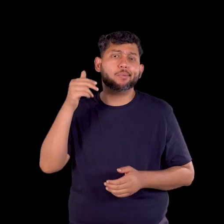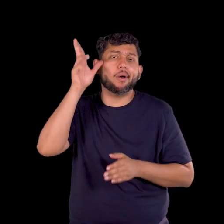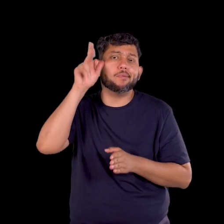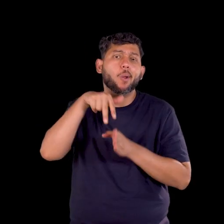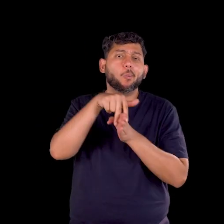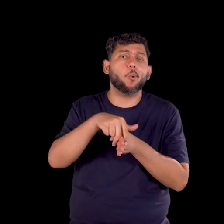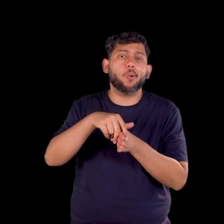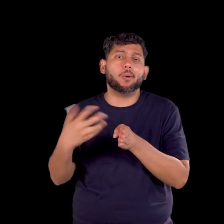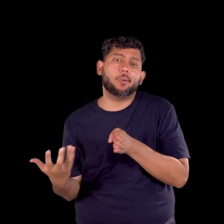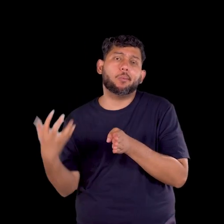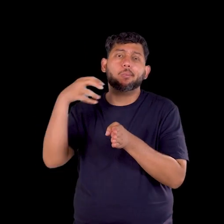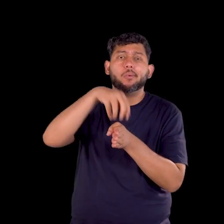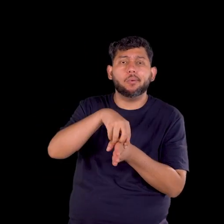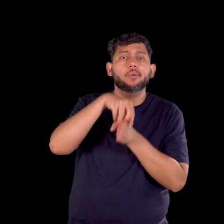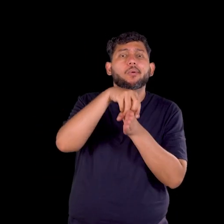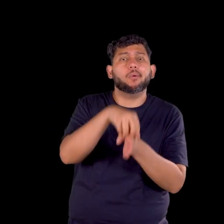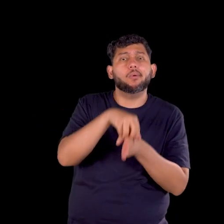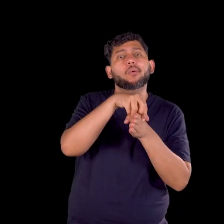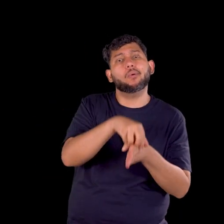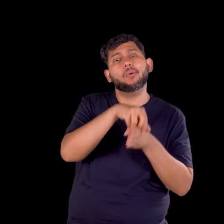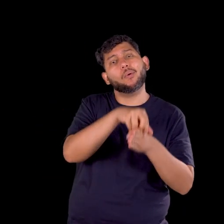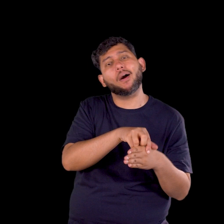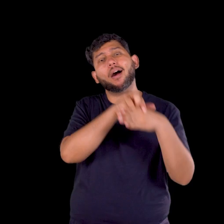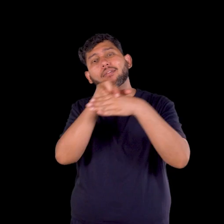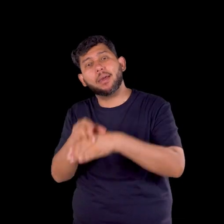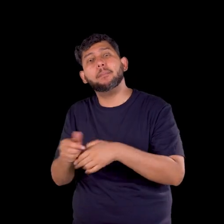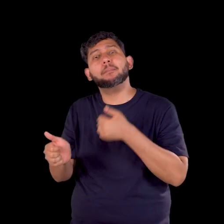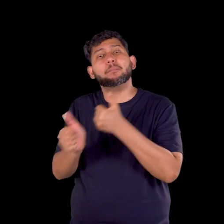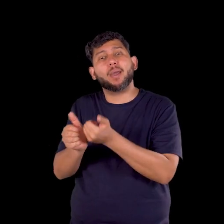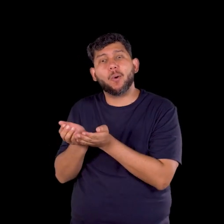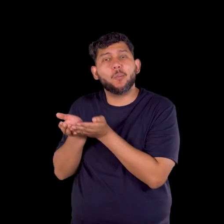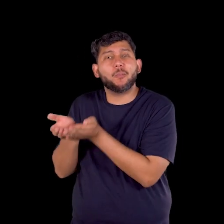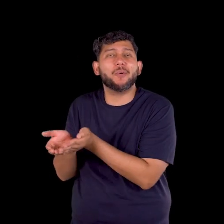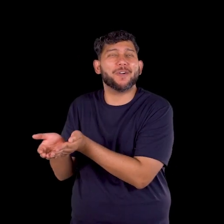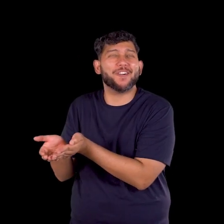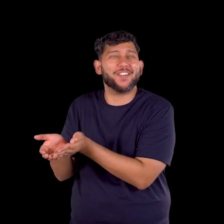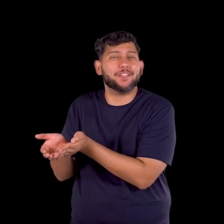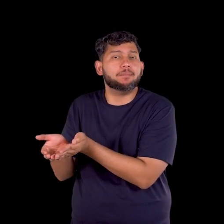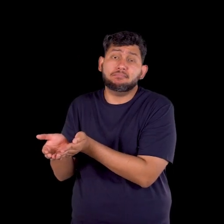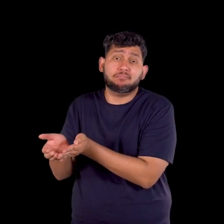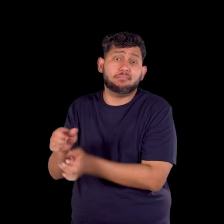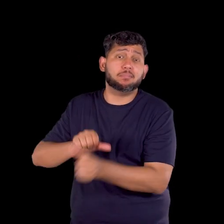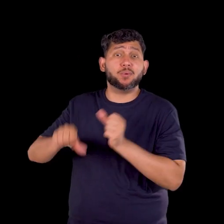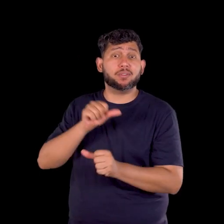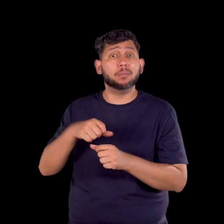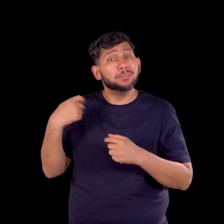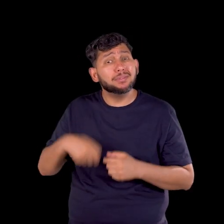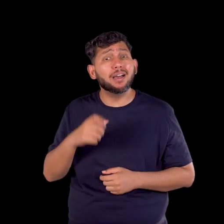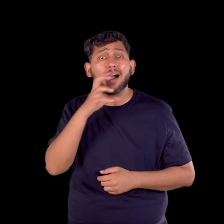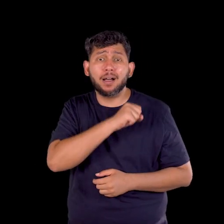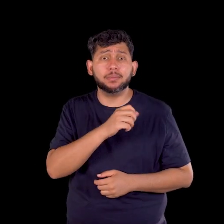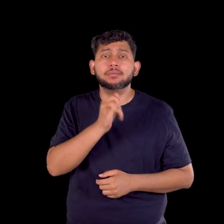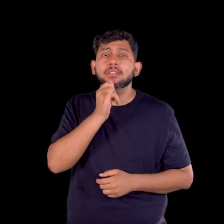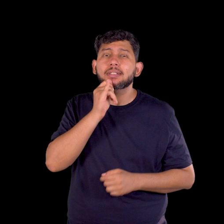então transportavam o café até os portos exportadores. Era preciso escoar rapidamente o